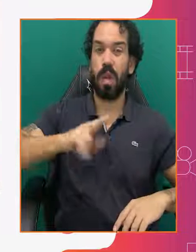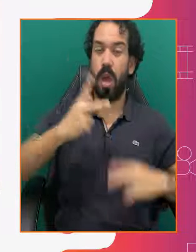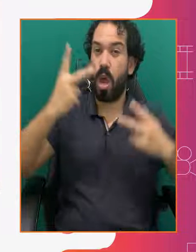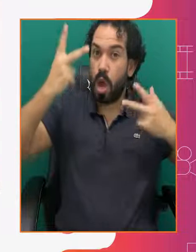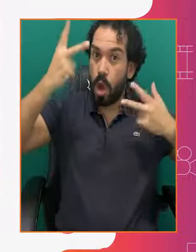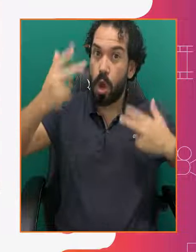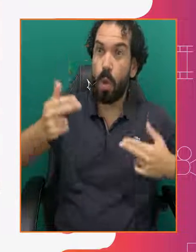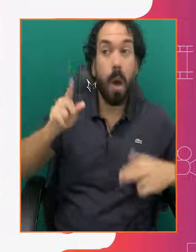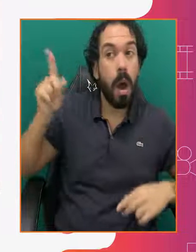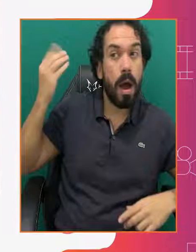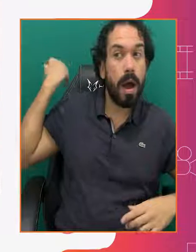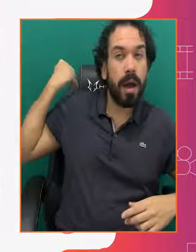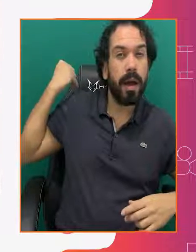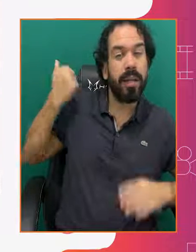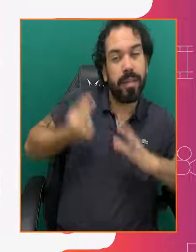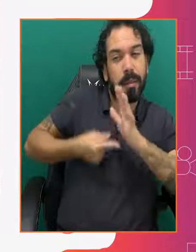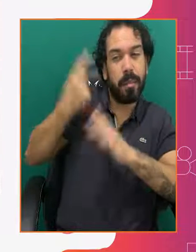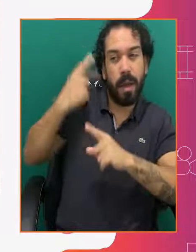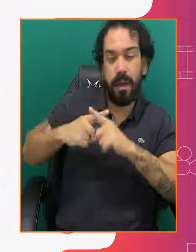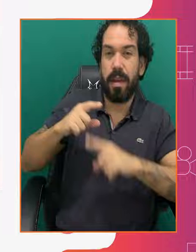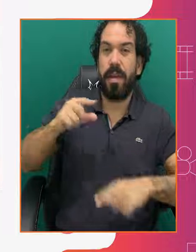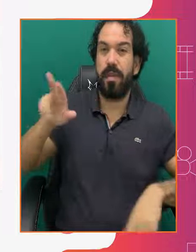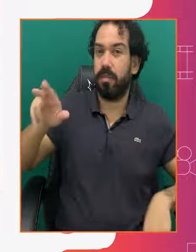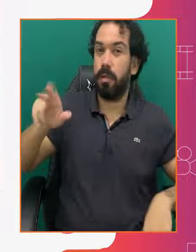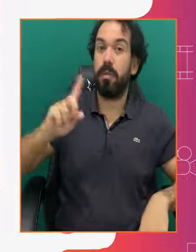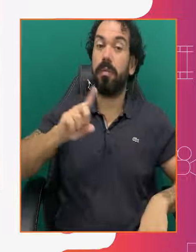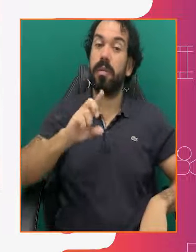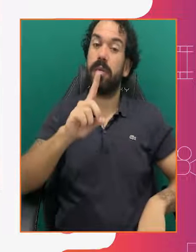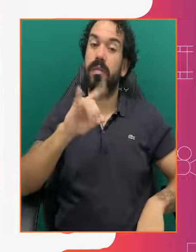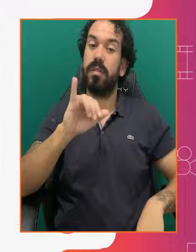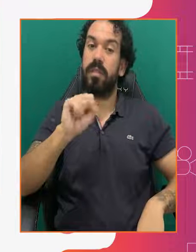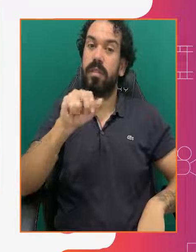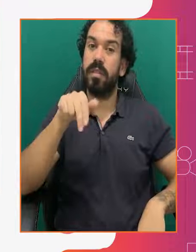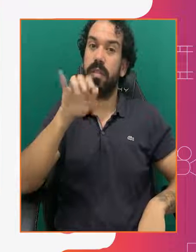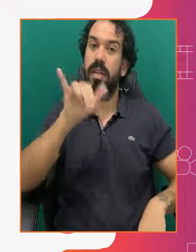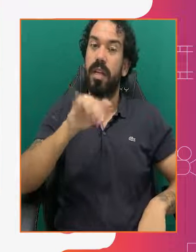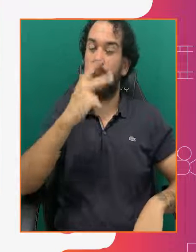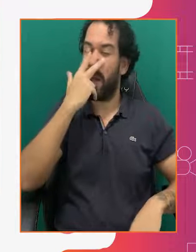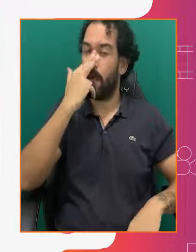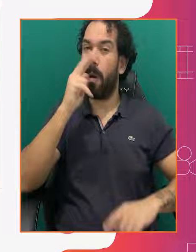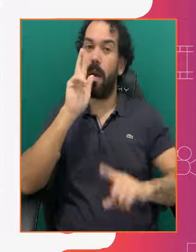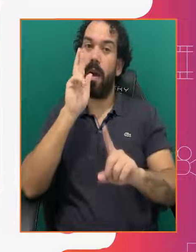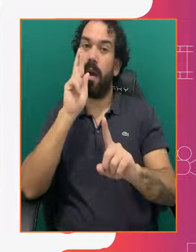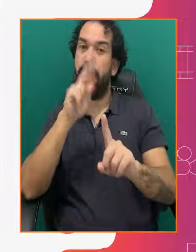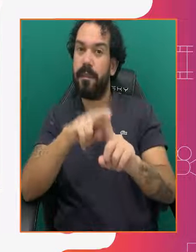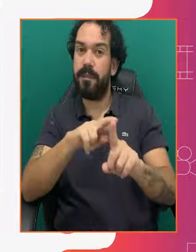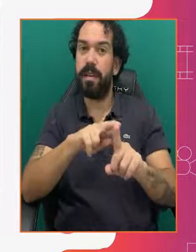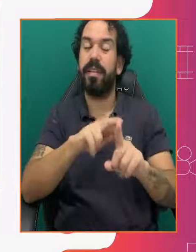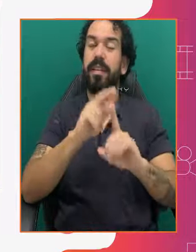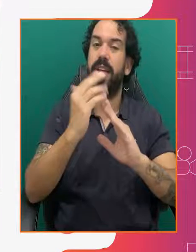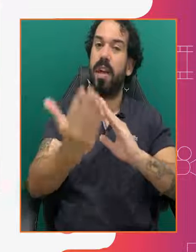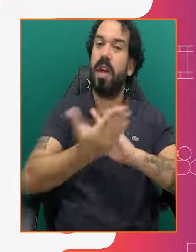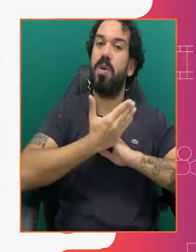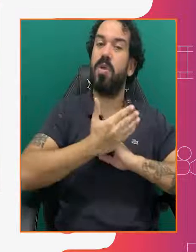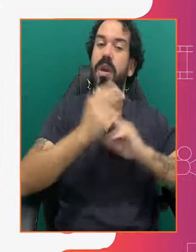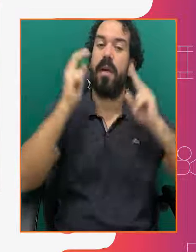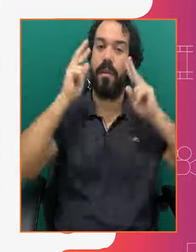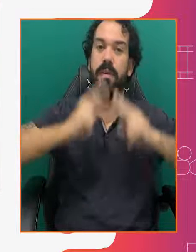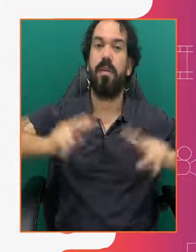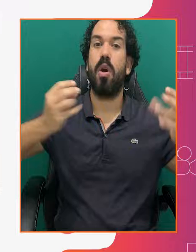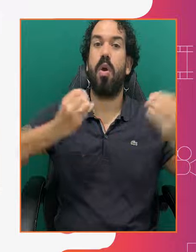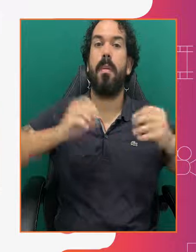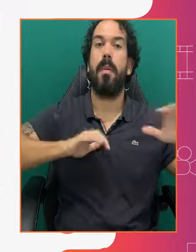da mesma forma que os irmãos Fleischer. O Walt Disney usava mais como uma referência para ajudar